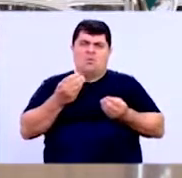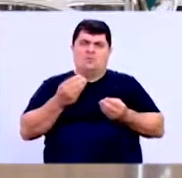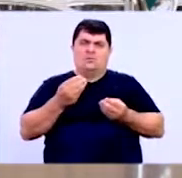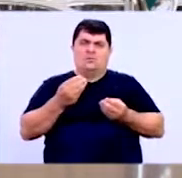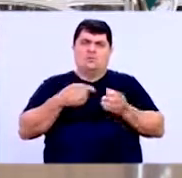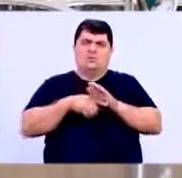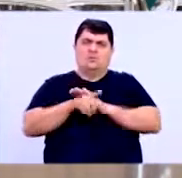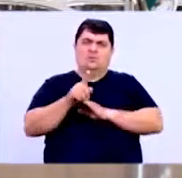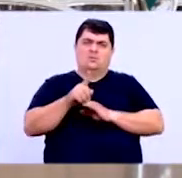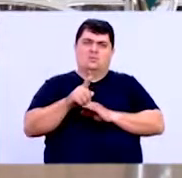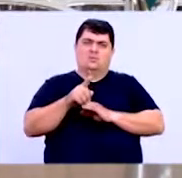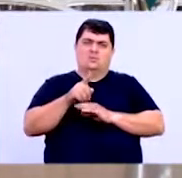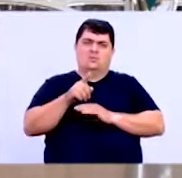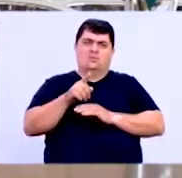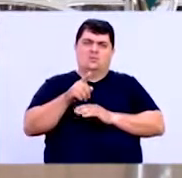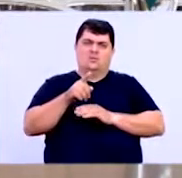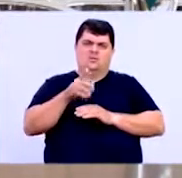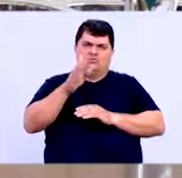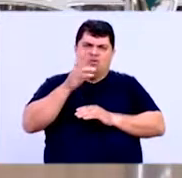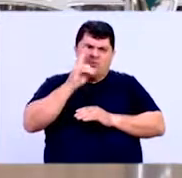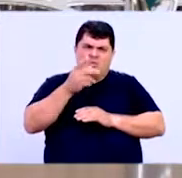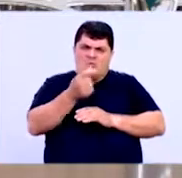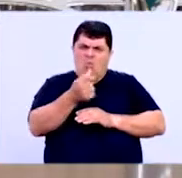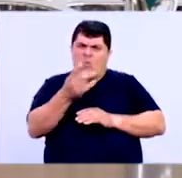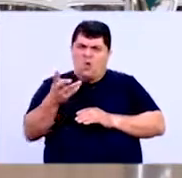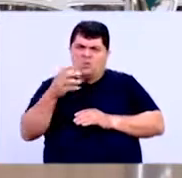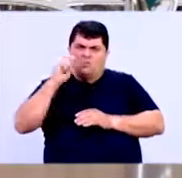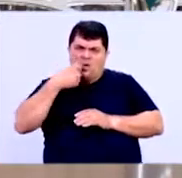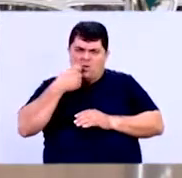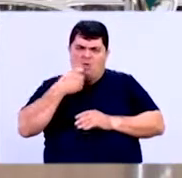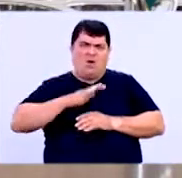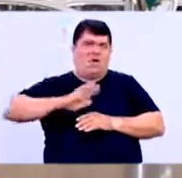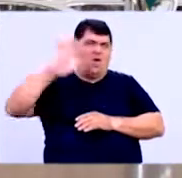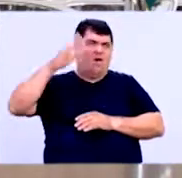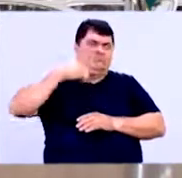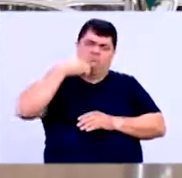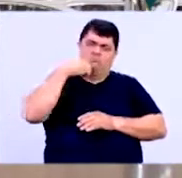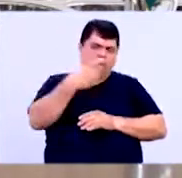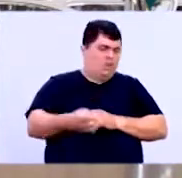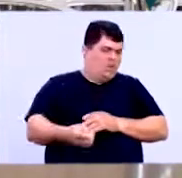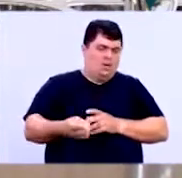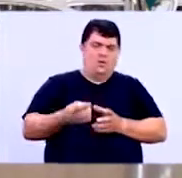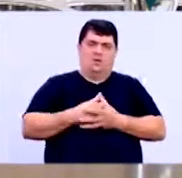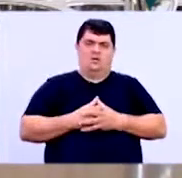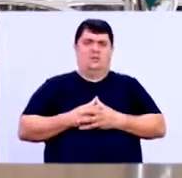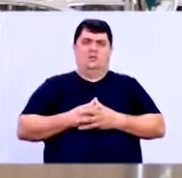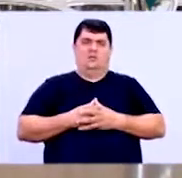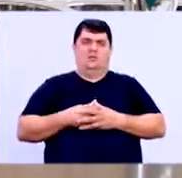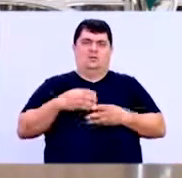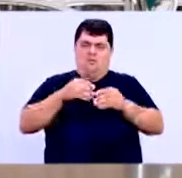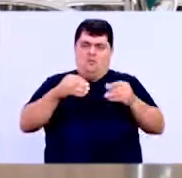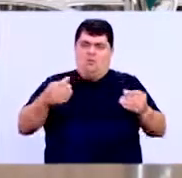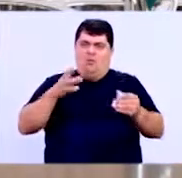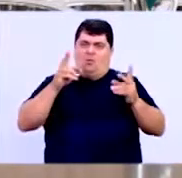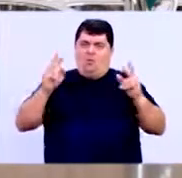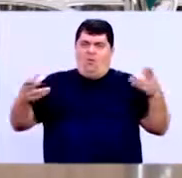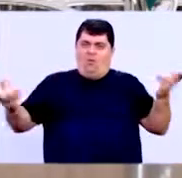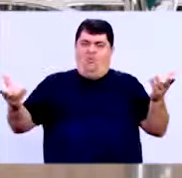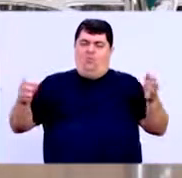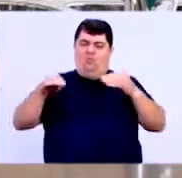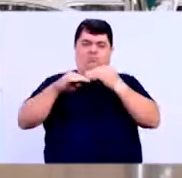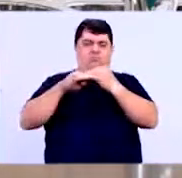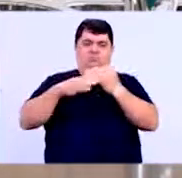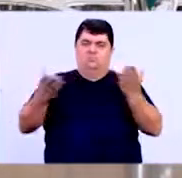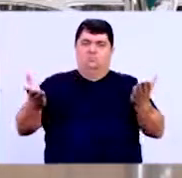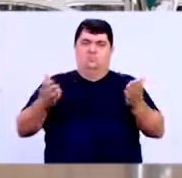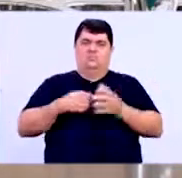pergunto, você viu quanto que está o preço do pão? Não dá, né, gente? Então a gente compra o quê? A obra, a matéria-prima, o trigo,